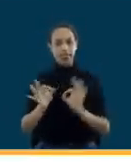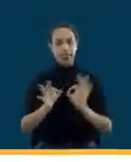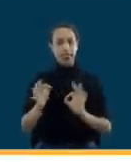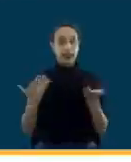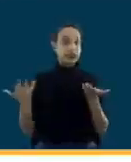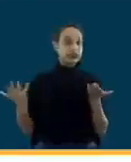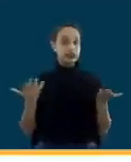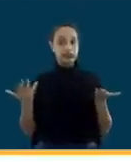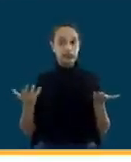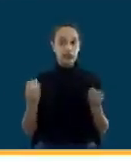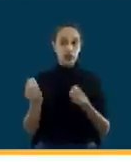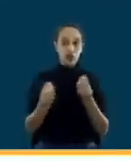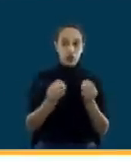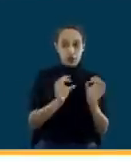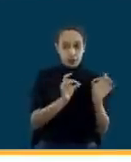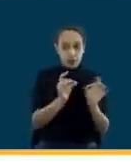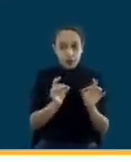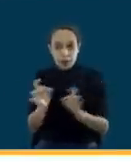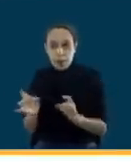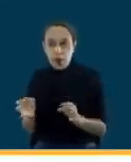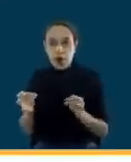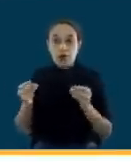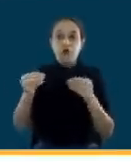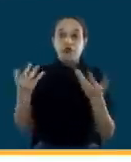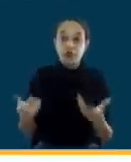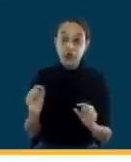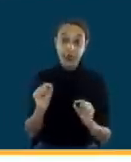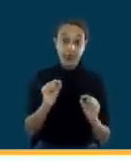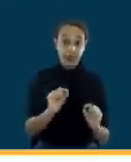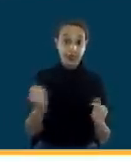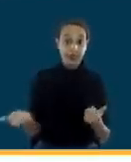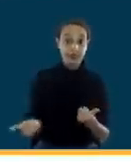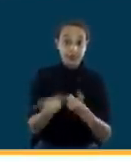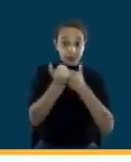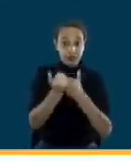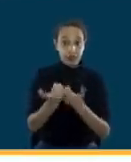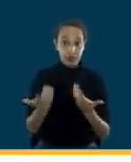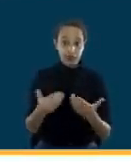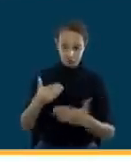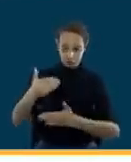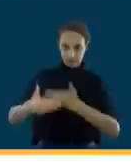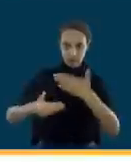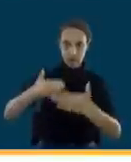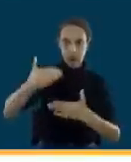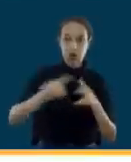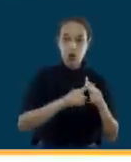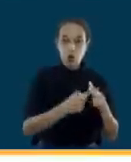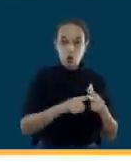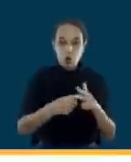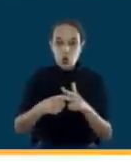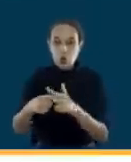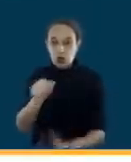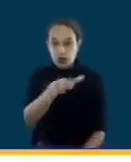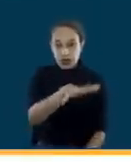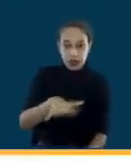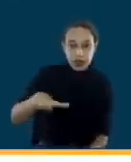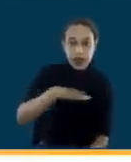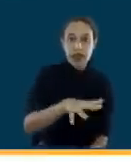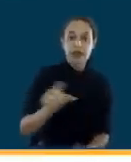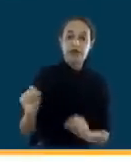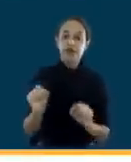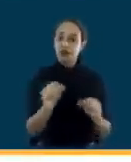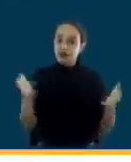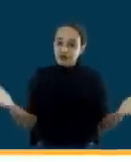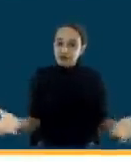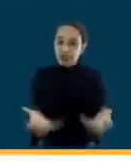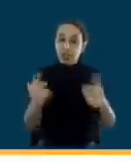faremos a organização dessa assistência, desse processo de manutenção desses espaços e desse fomento para que no